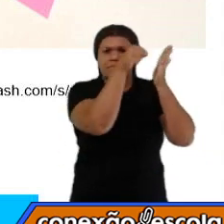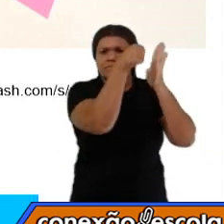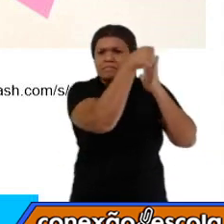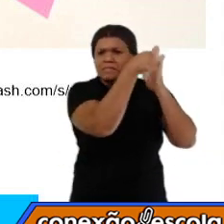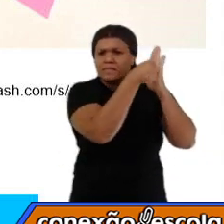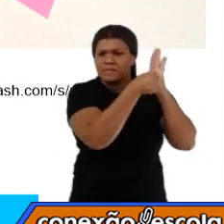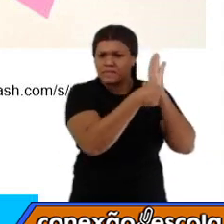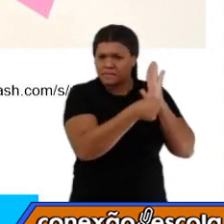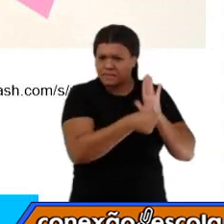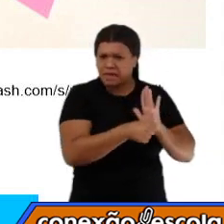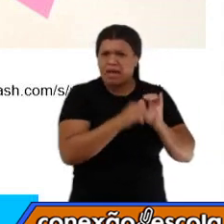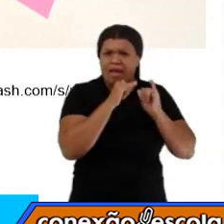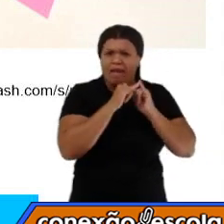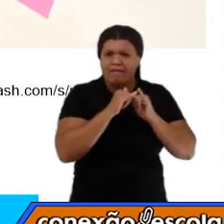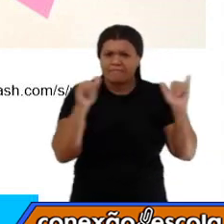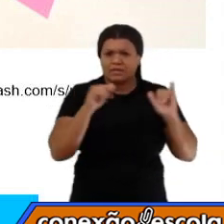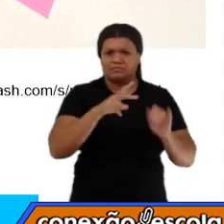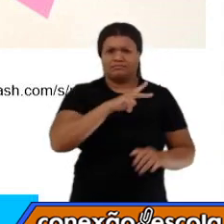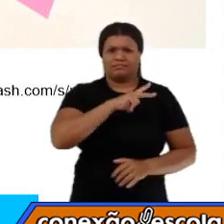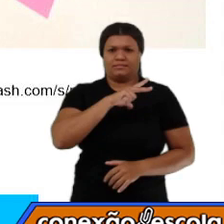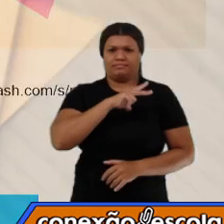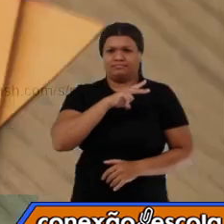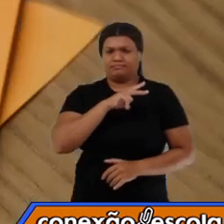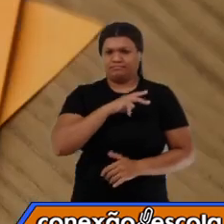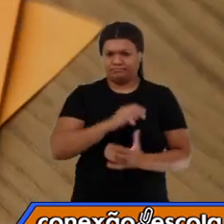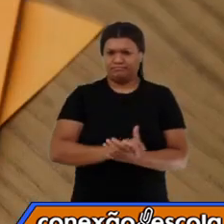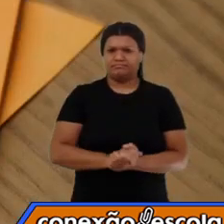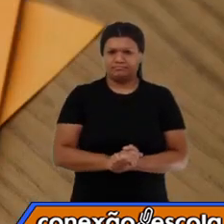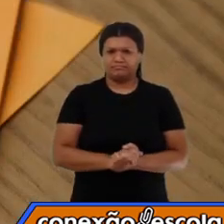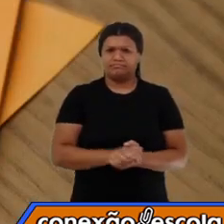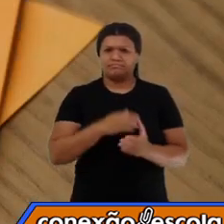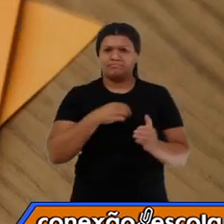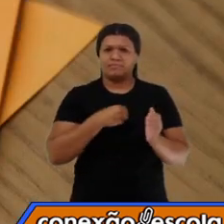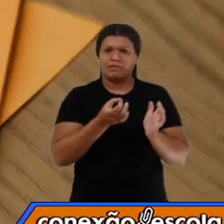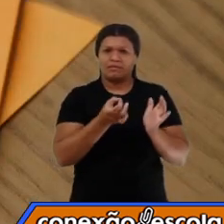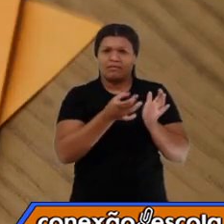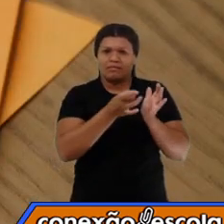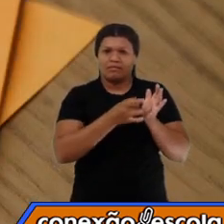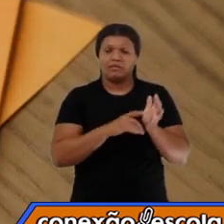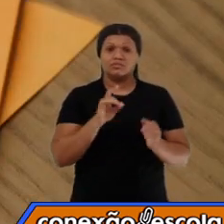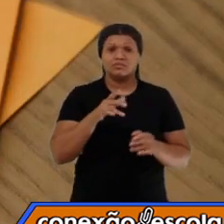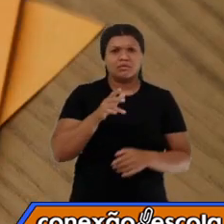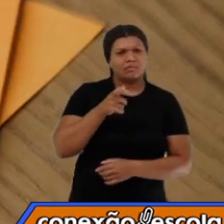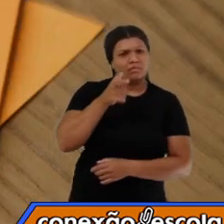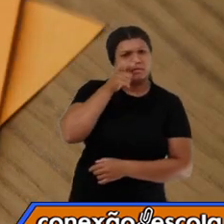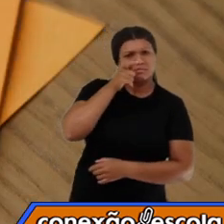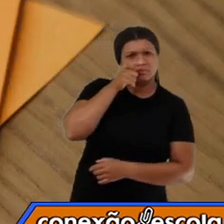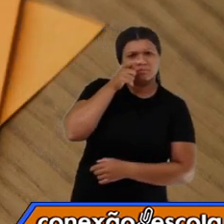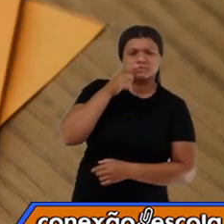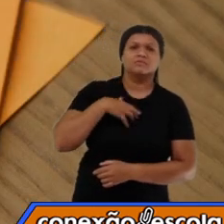Professora, como que você sabe de tudo isso, teacher? Só pela observação.